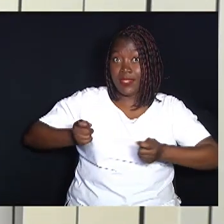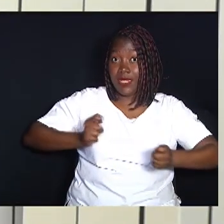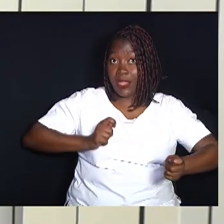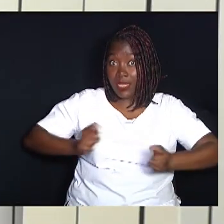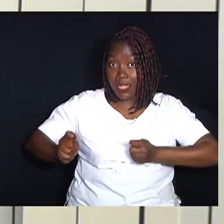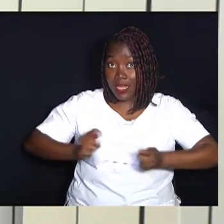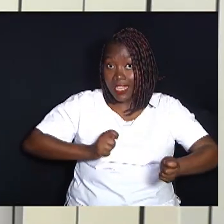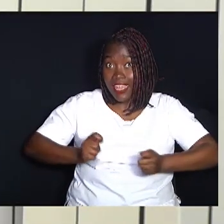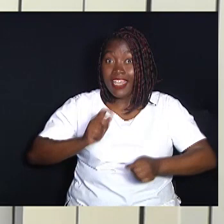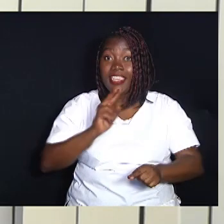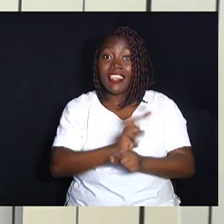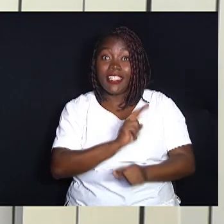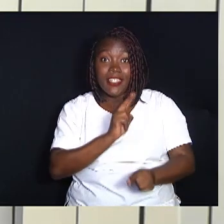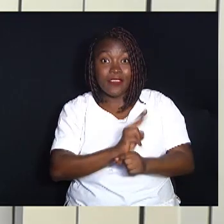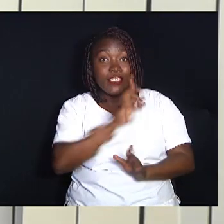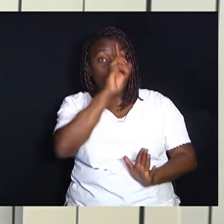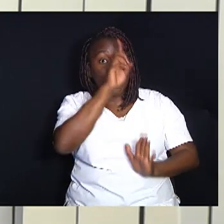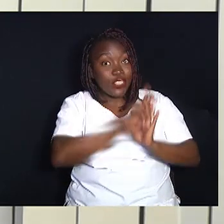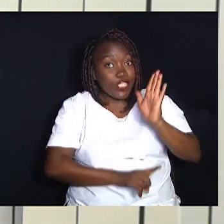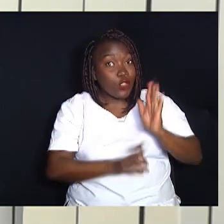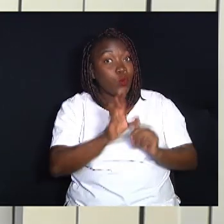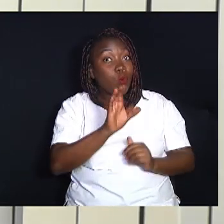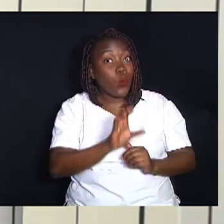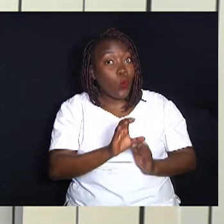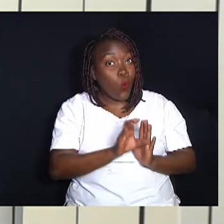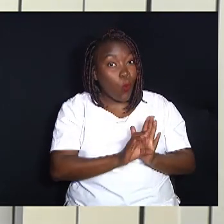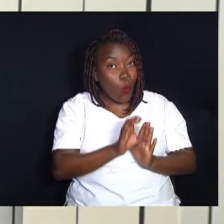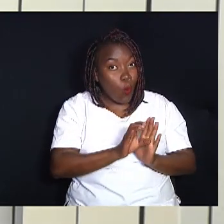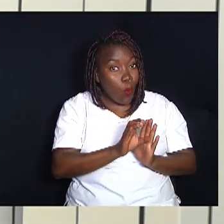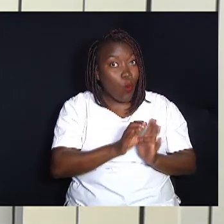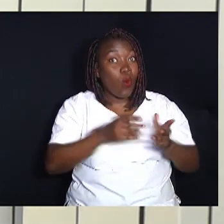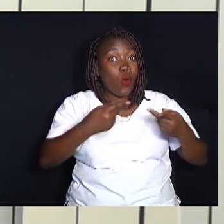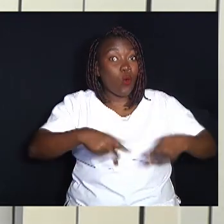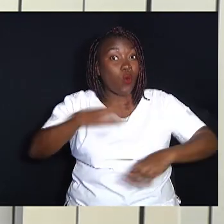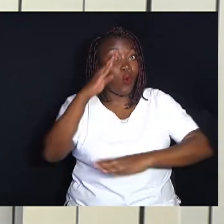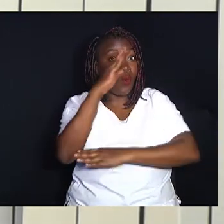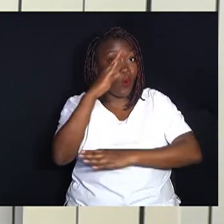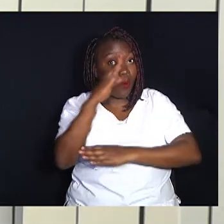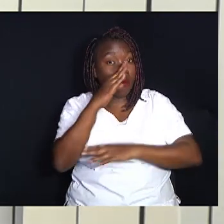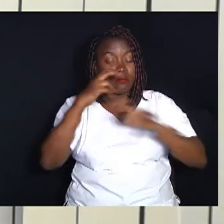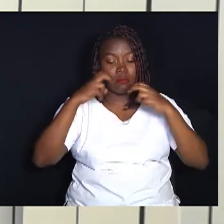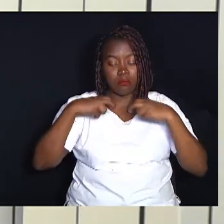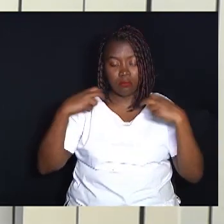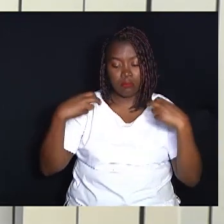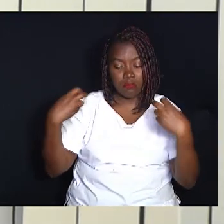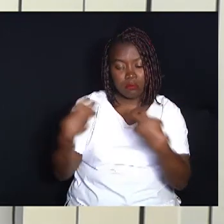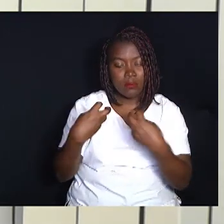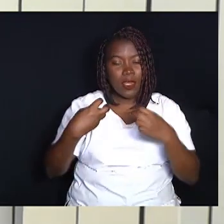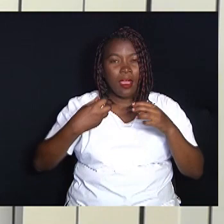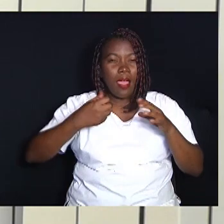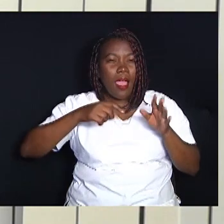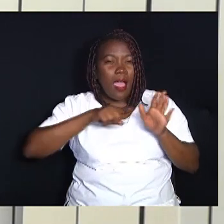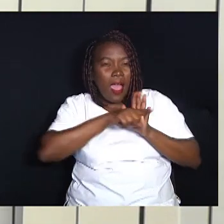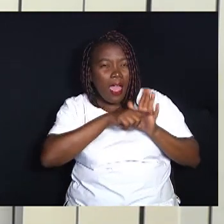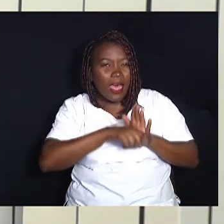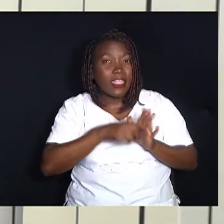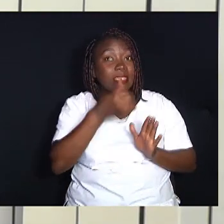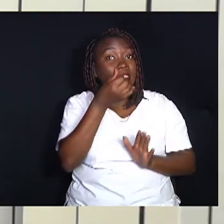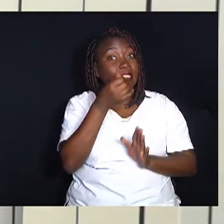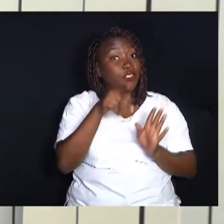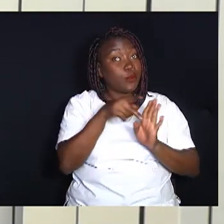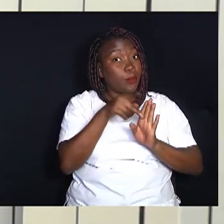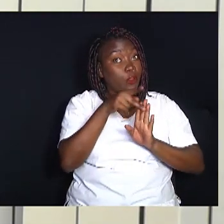e Defesa dos Direitos do Consumidor, aqui da Câmara, se reuniu e analisou 6 projetos. Confira como